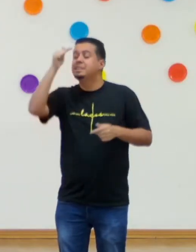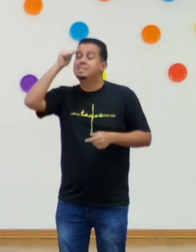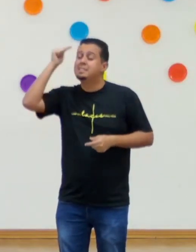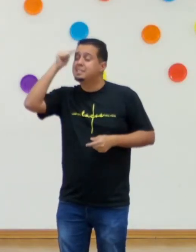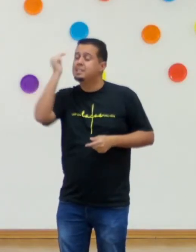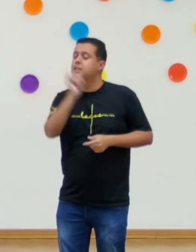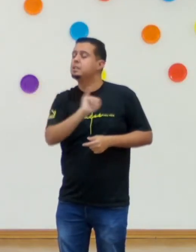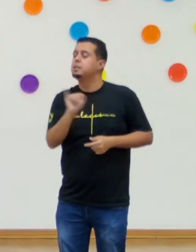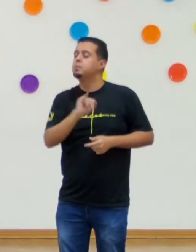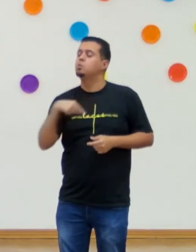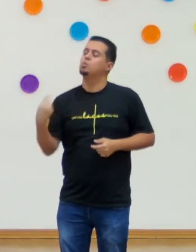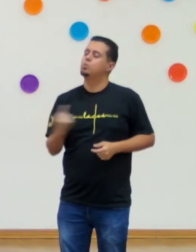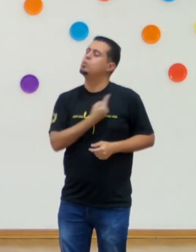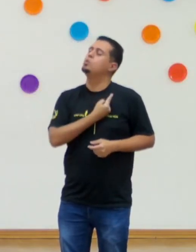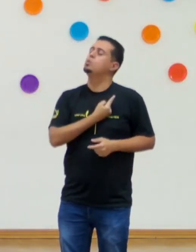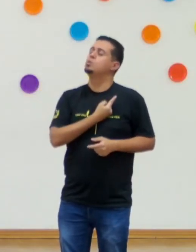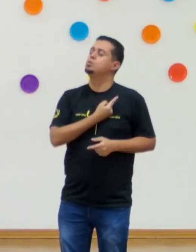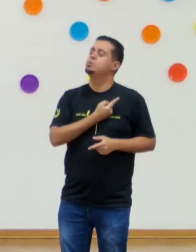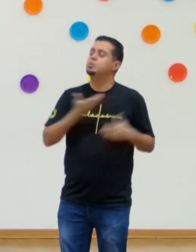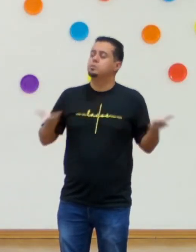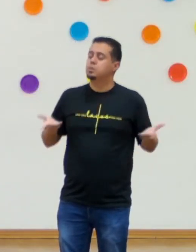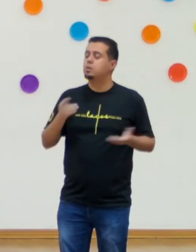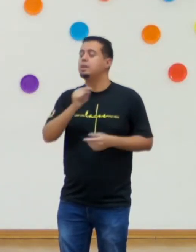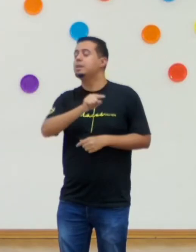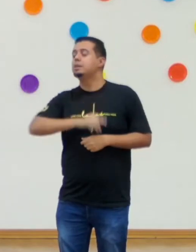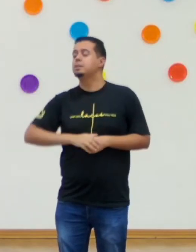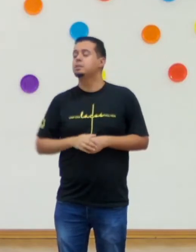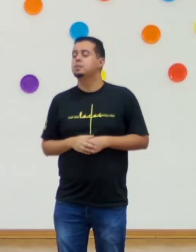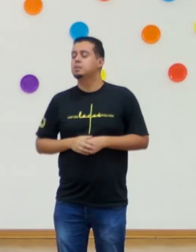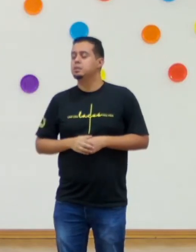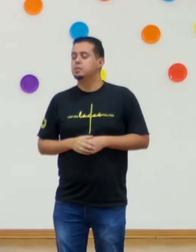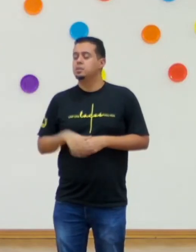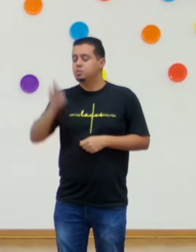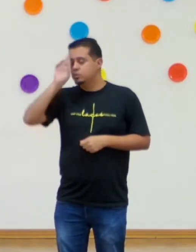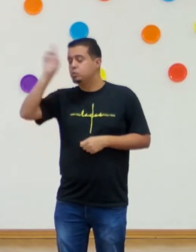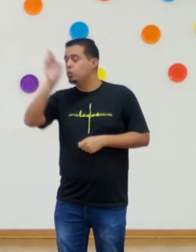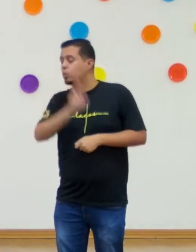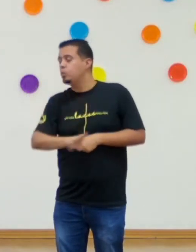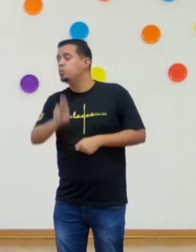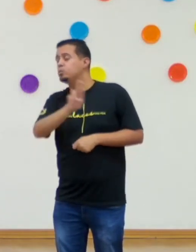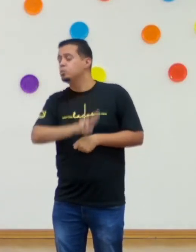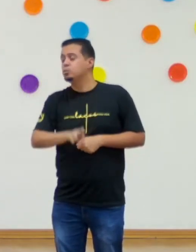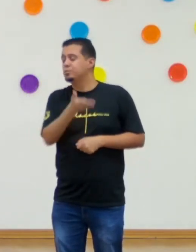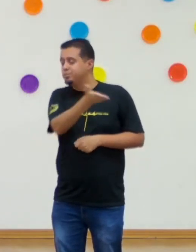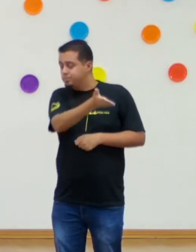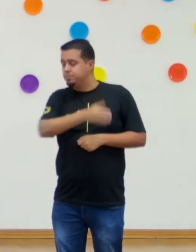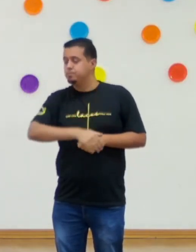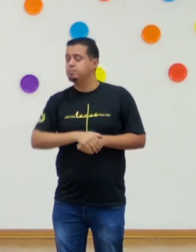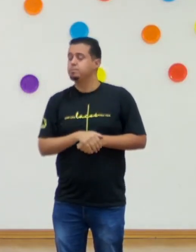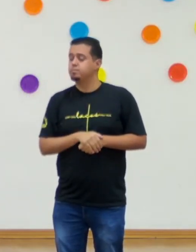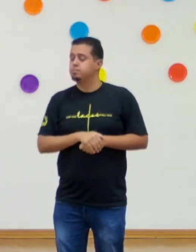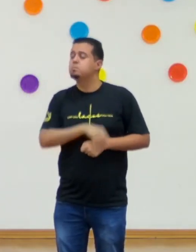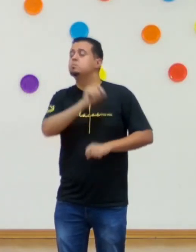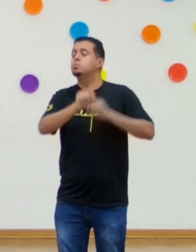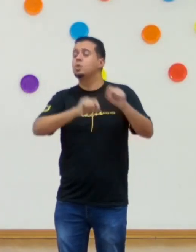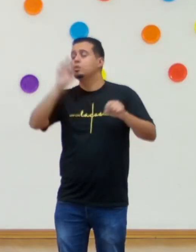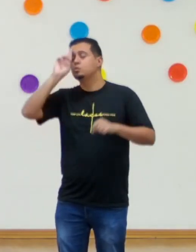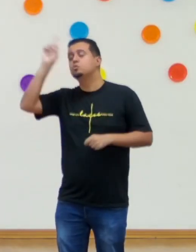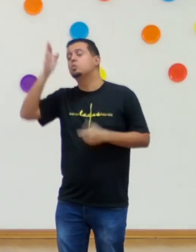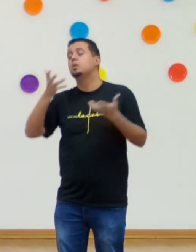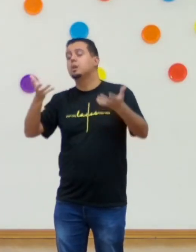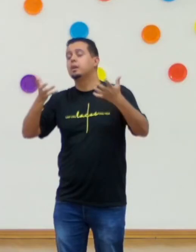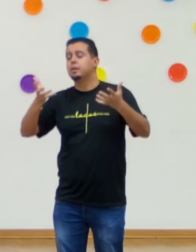amado, para que ele seja instrumento do Senhor naquilo que o Senhor quer